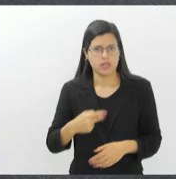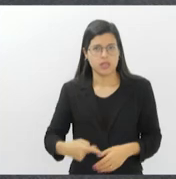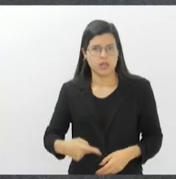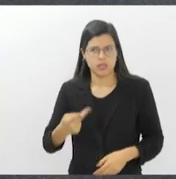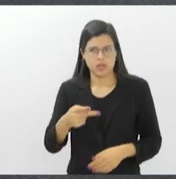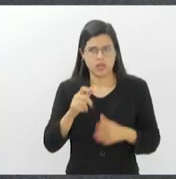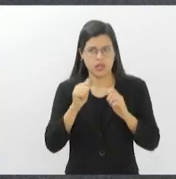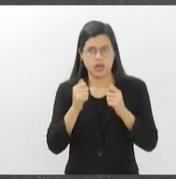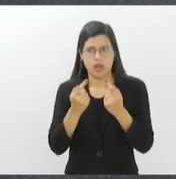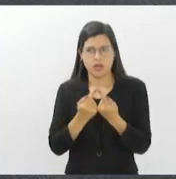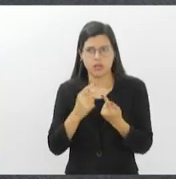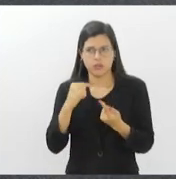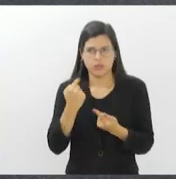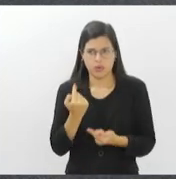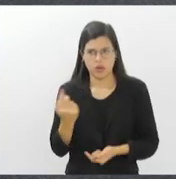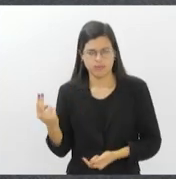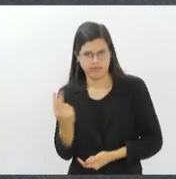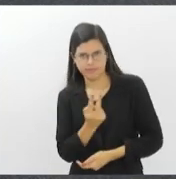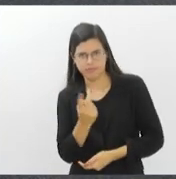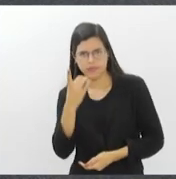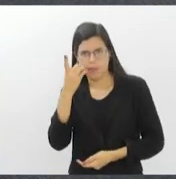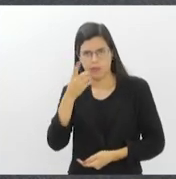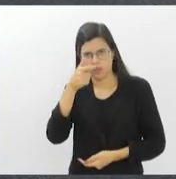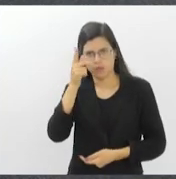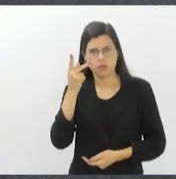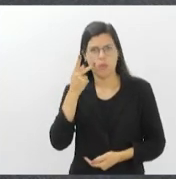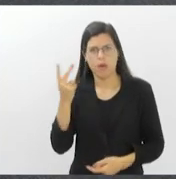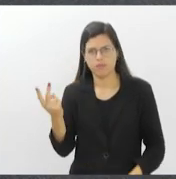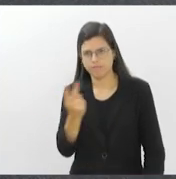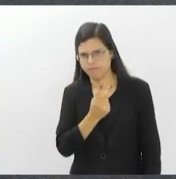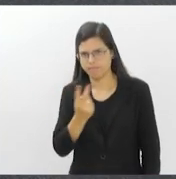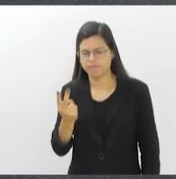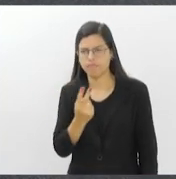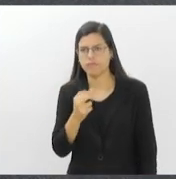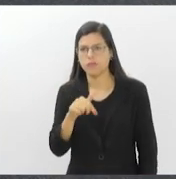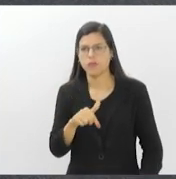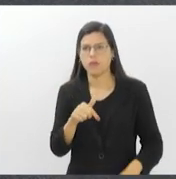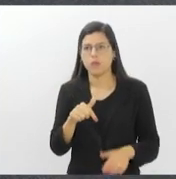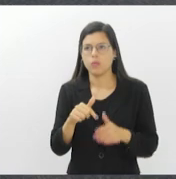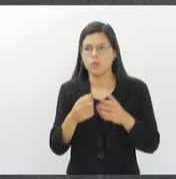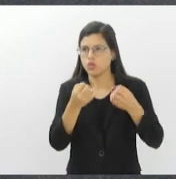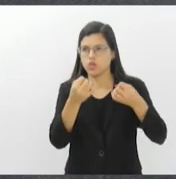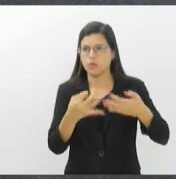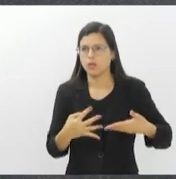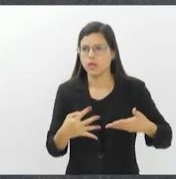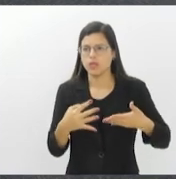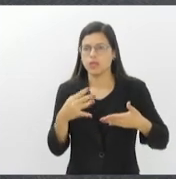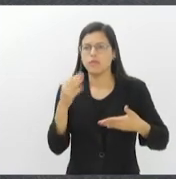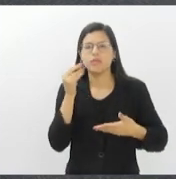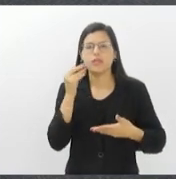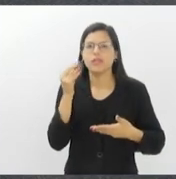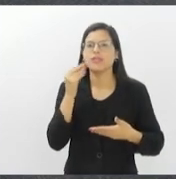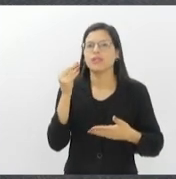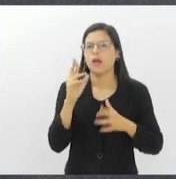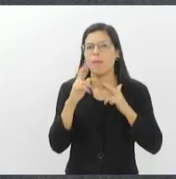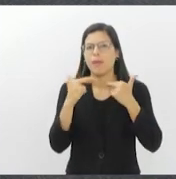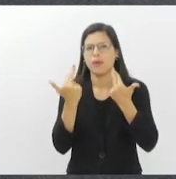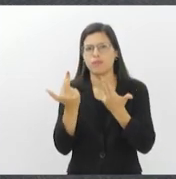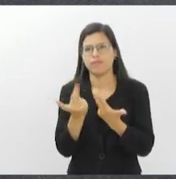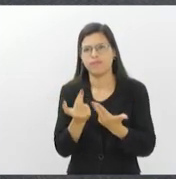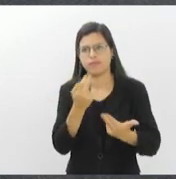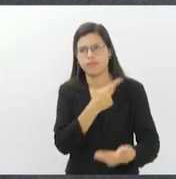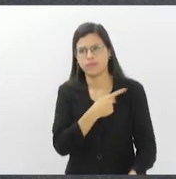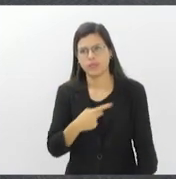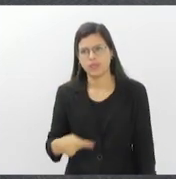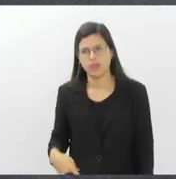nós já estamos, deputado Luiz Paulo e eu, já estamos aqui em tratativas para buscar uma reunião com o presidente